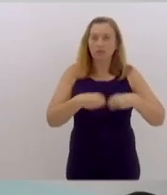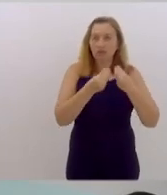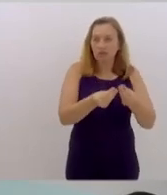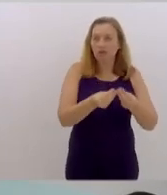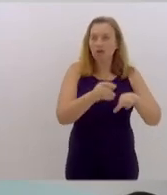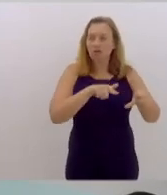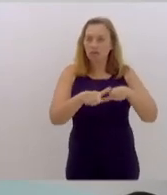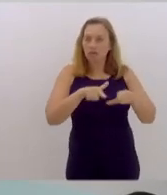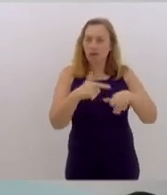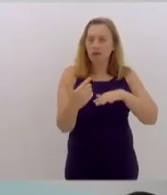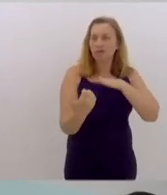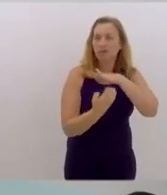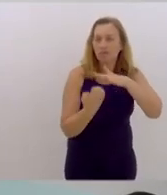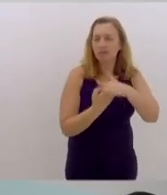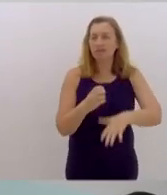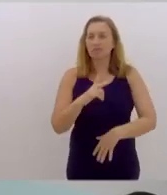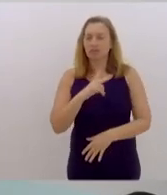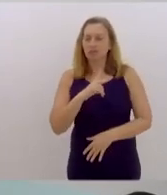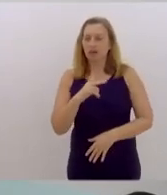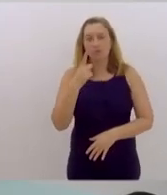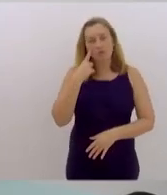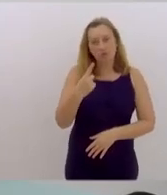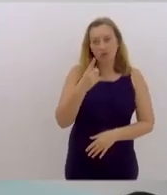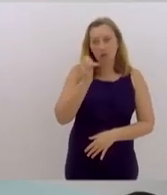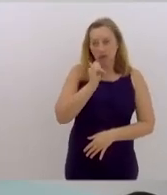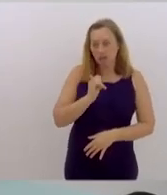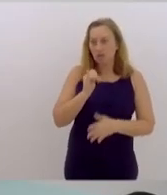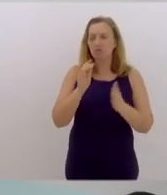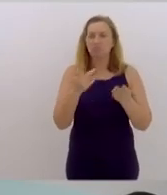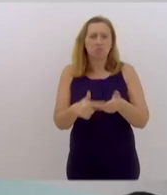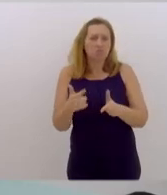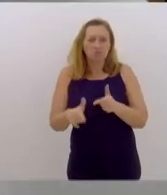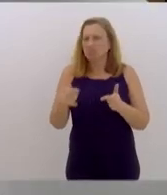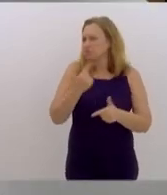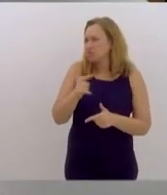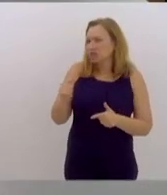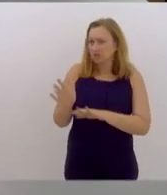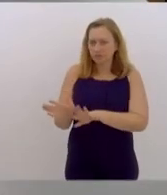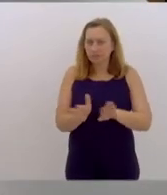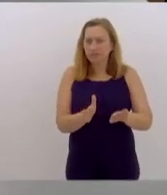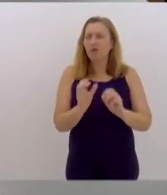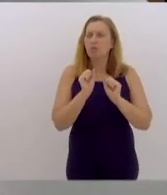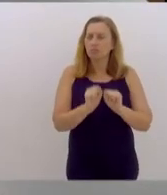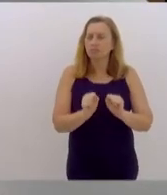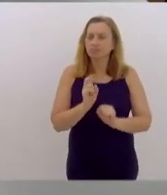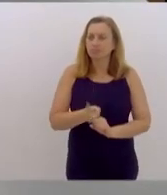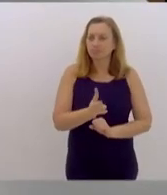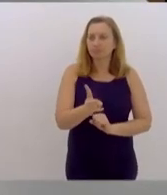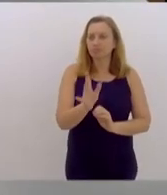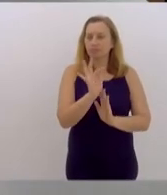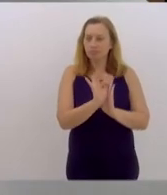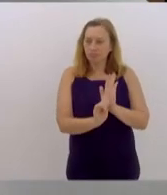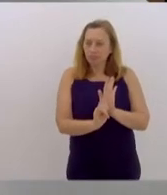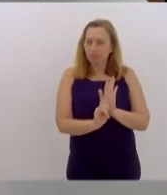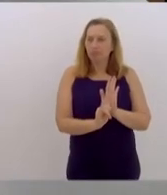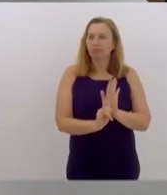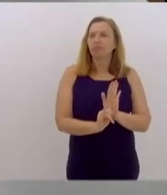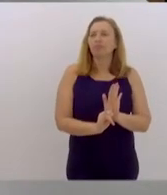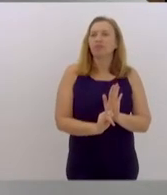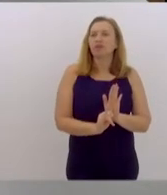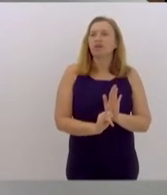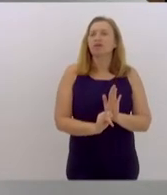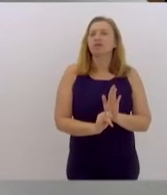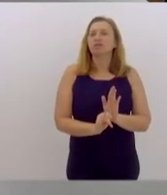serviço ao centro do Pilar mas eu vendo o restante relatório Mas ela ficou sem problema nenhum porque acha que pode manter a sua redação dizendo que a